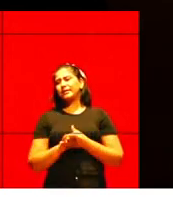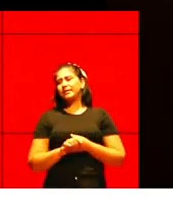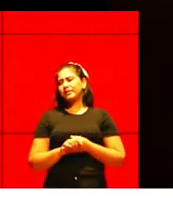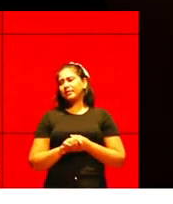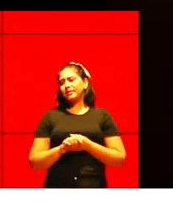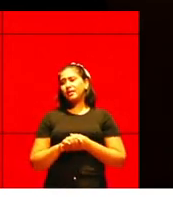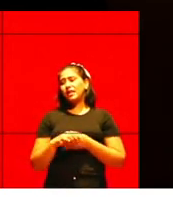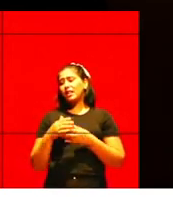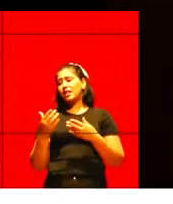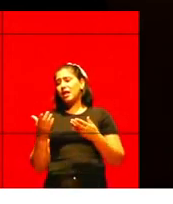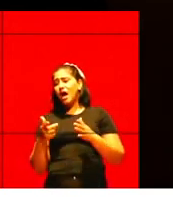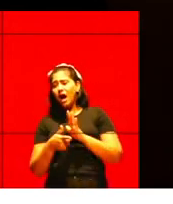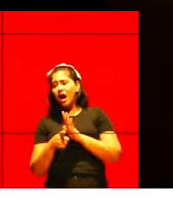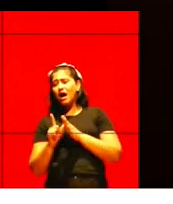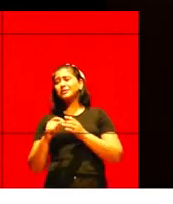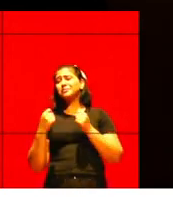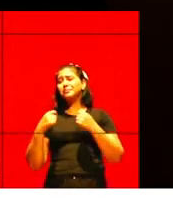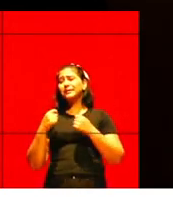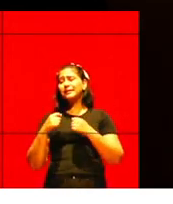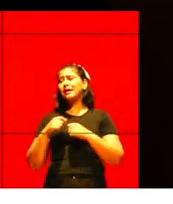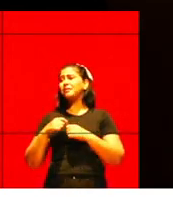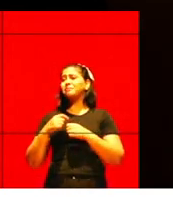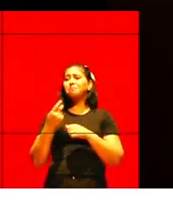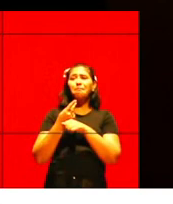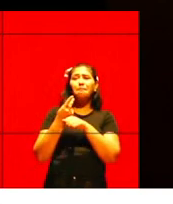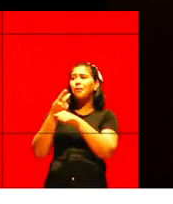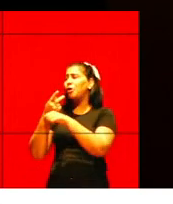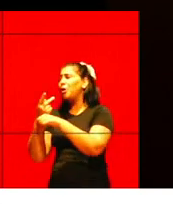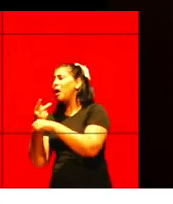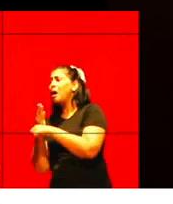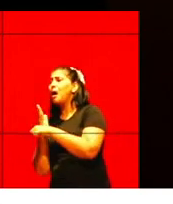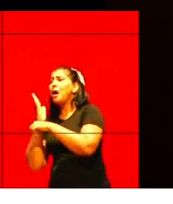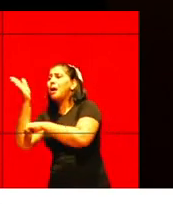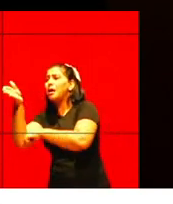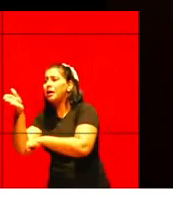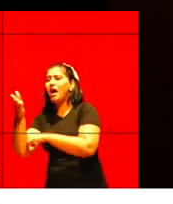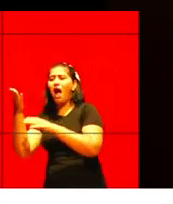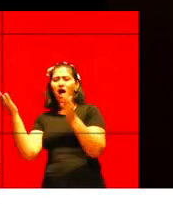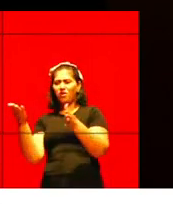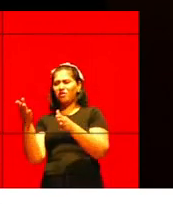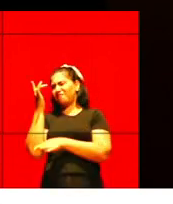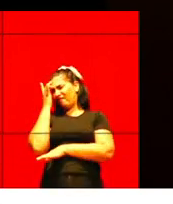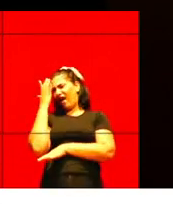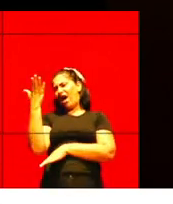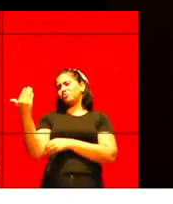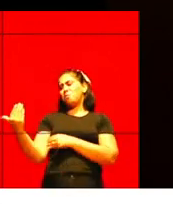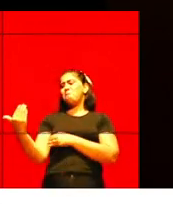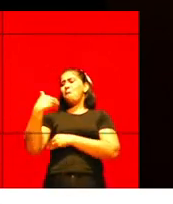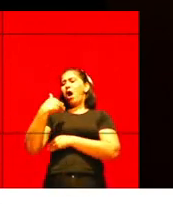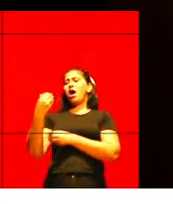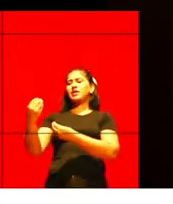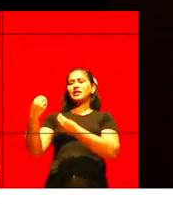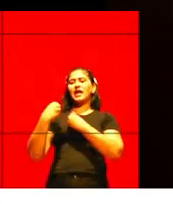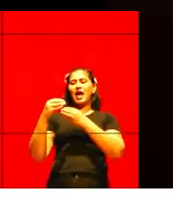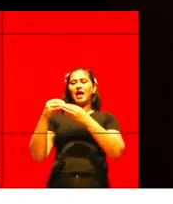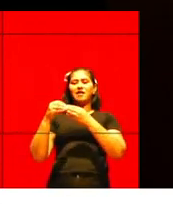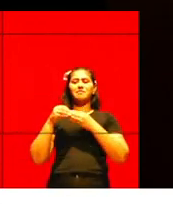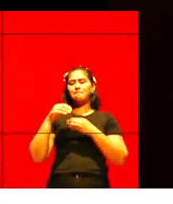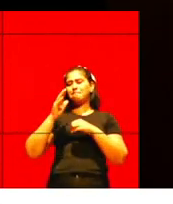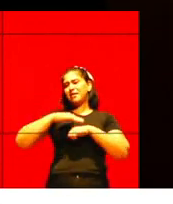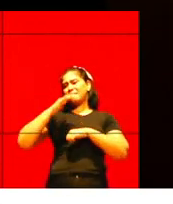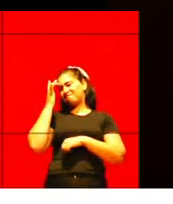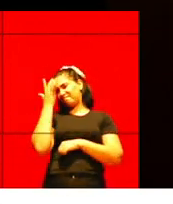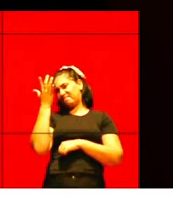a pizza. Antes nós precisávamos caçar, buscar o alimento e o alimento era mais escasso. Então, quanto mais utilização energética, quanto